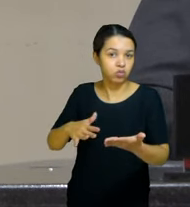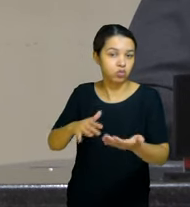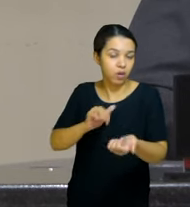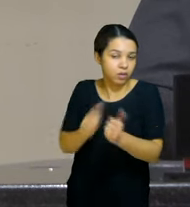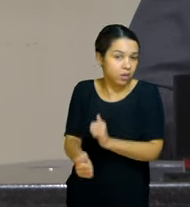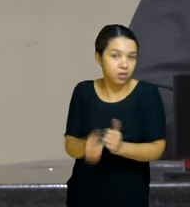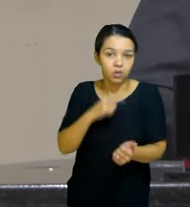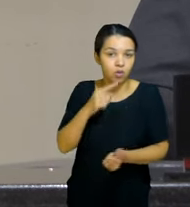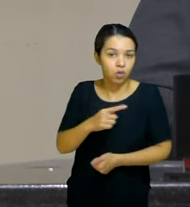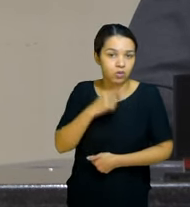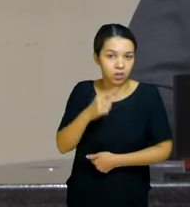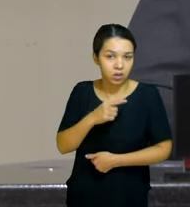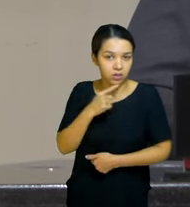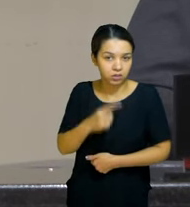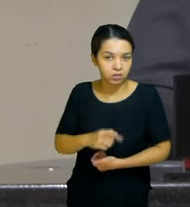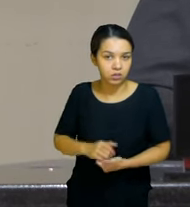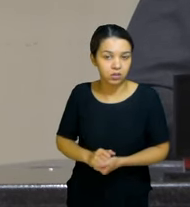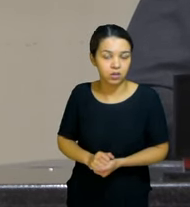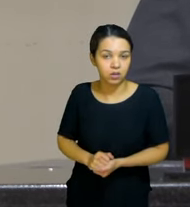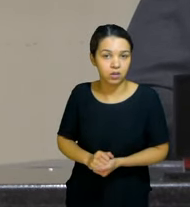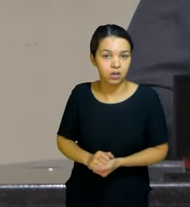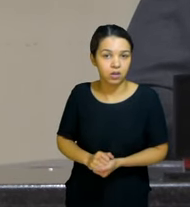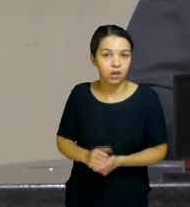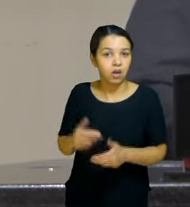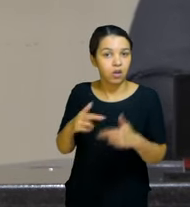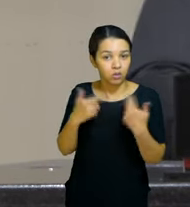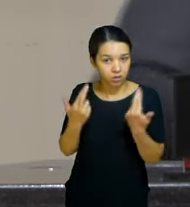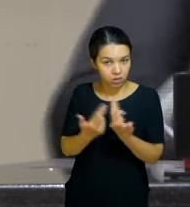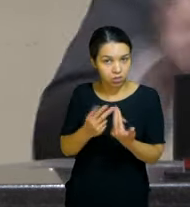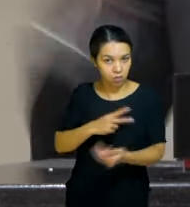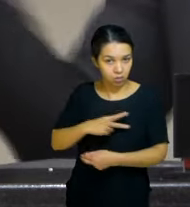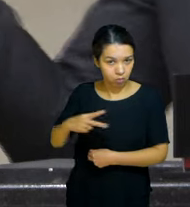momento, Fernando, que a audiência pública, ela sim,